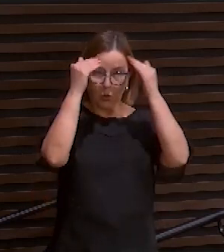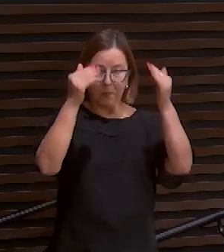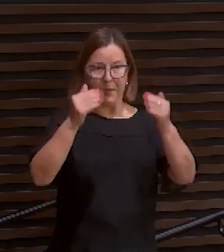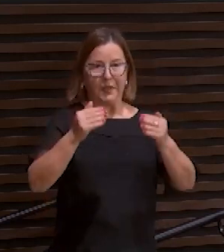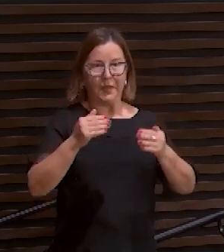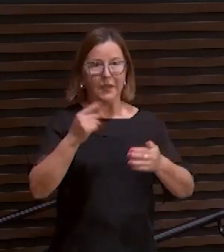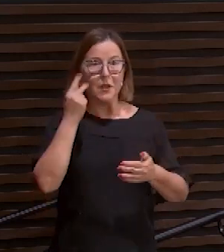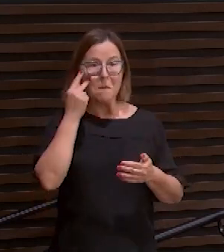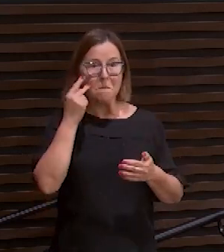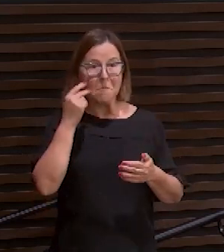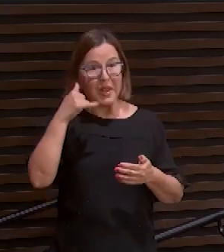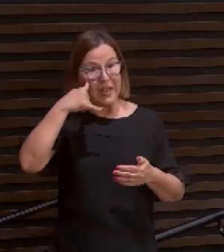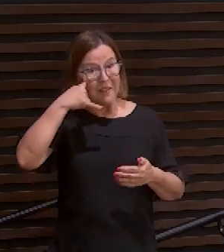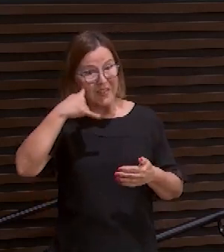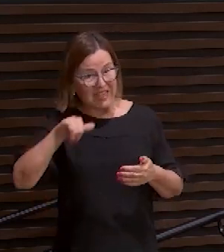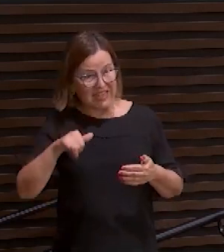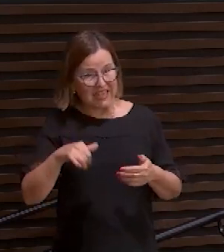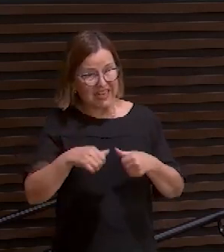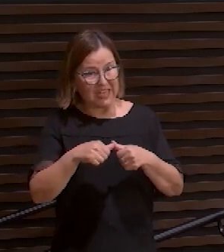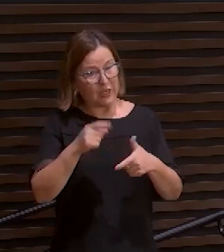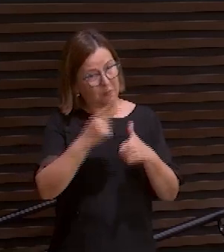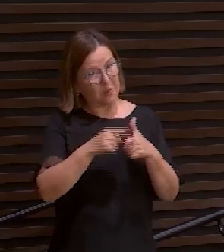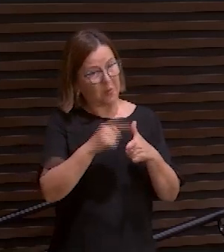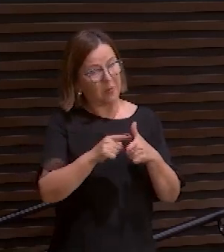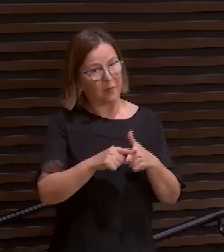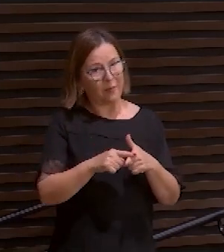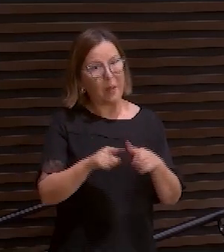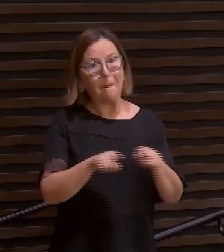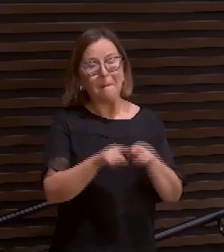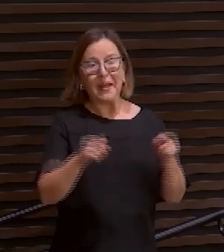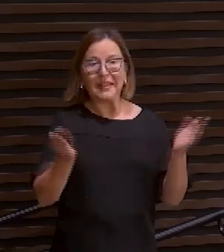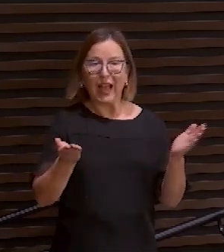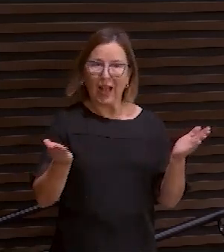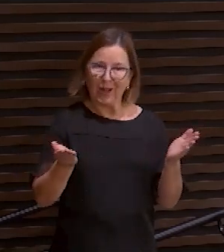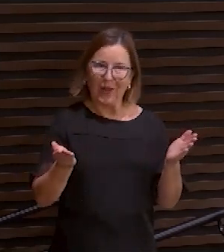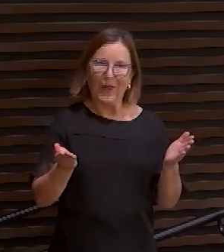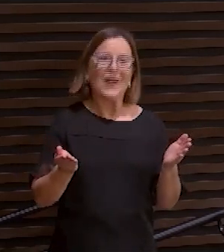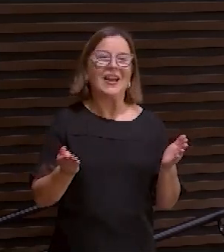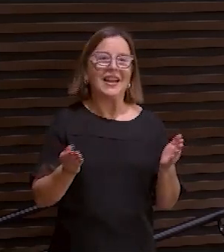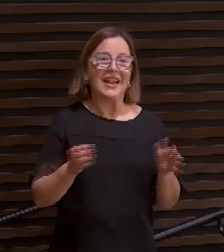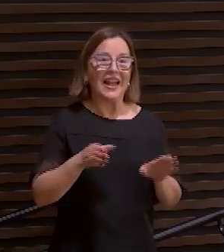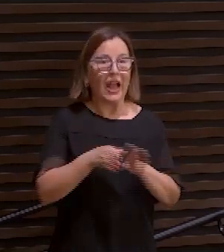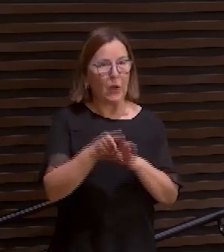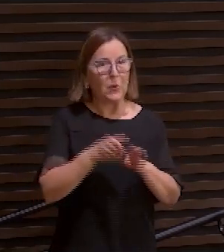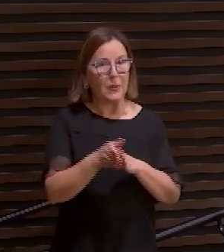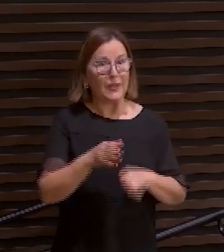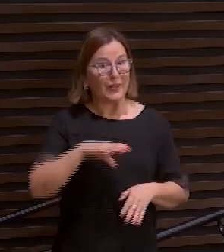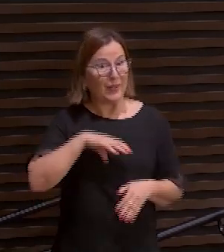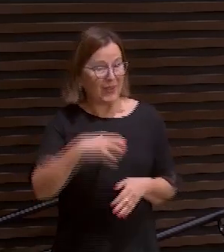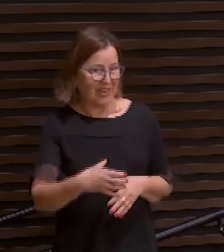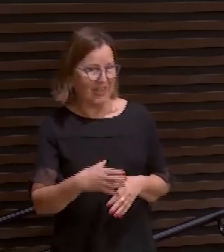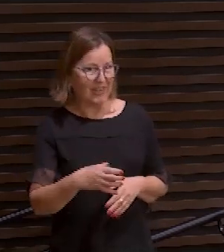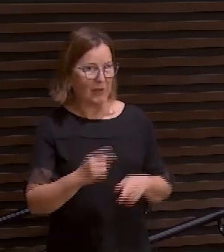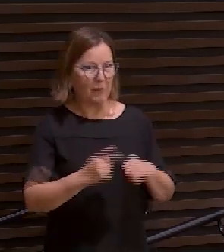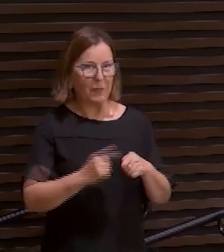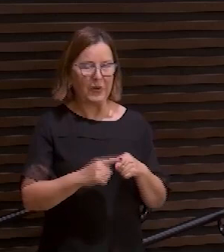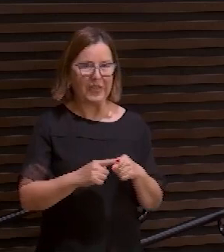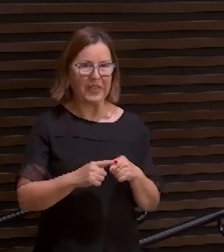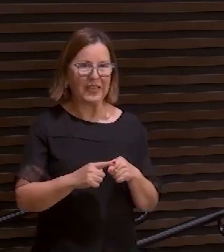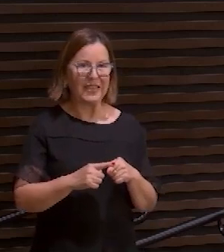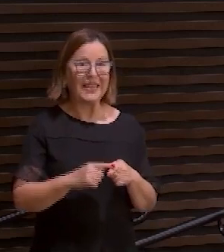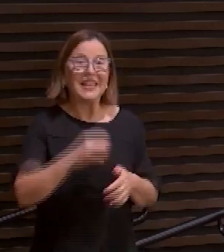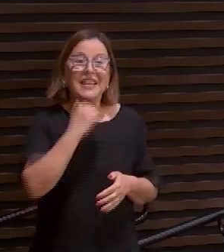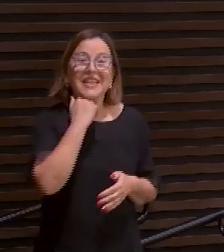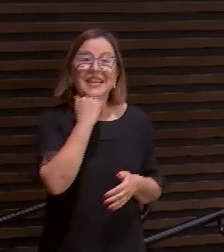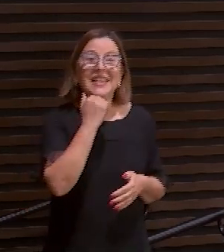Mas, já agora, vos aconselho bom ânimo, porque nenhuma vida